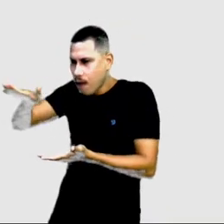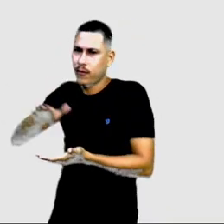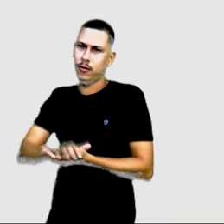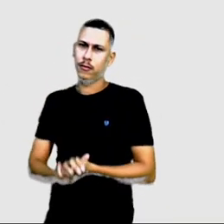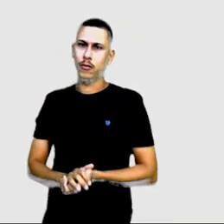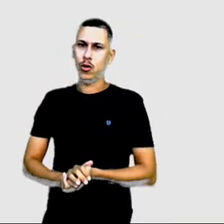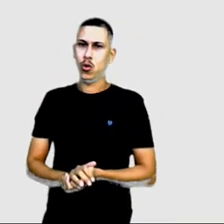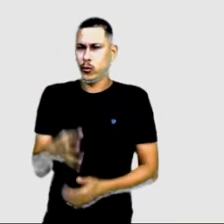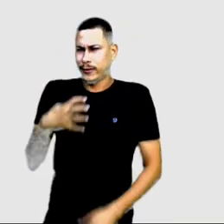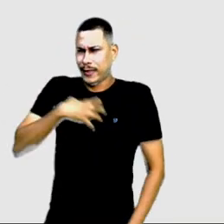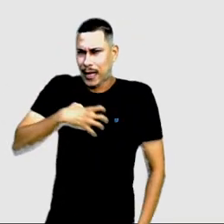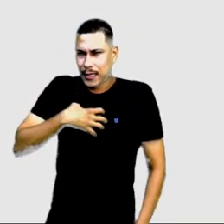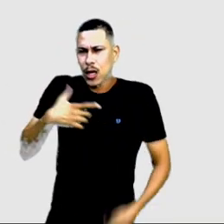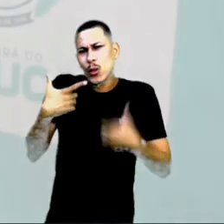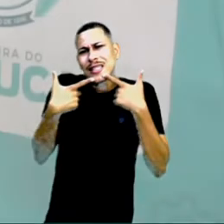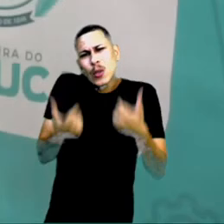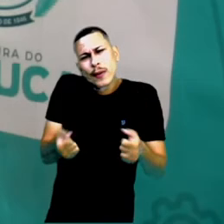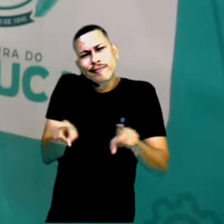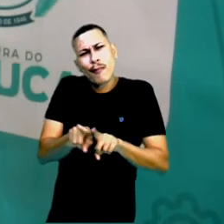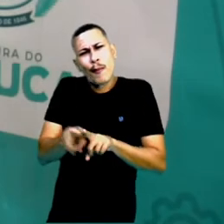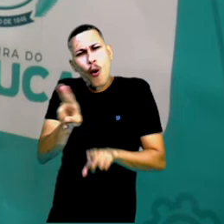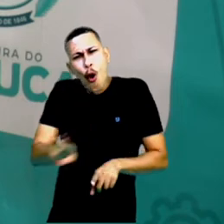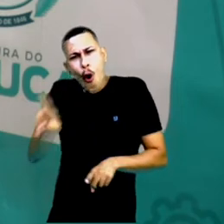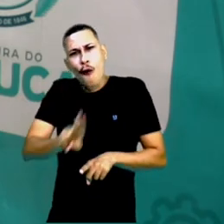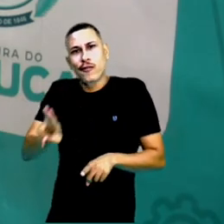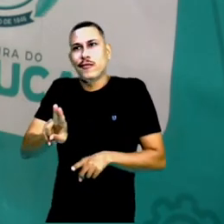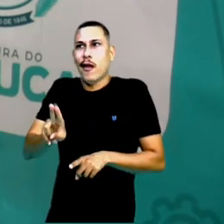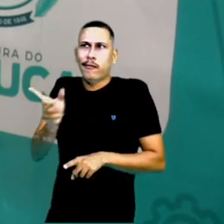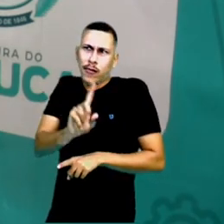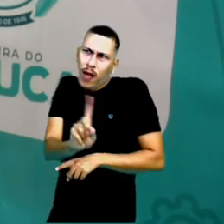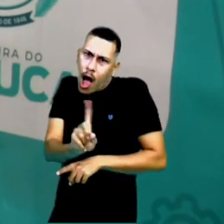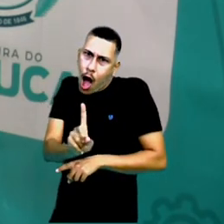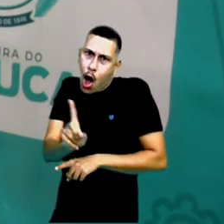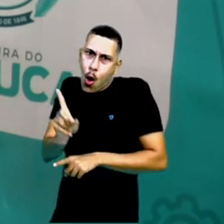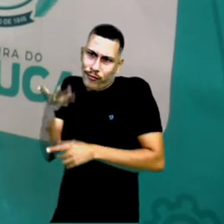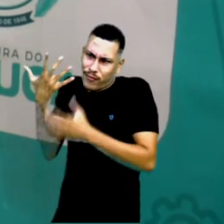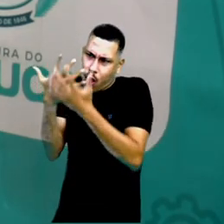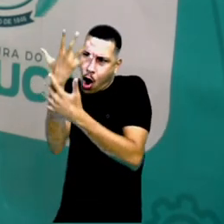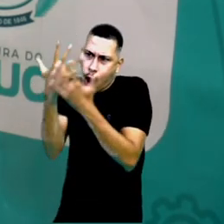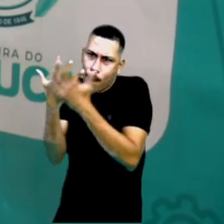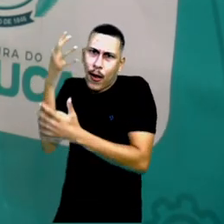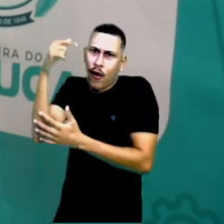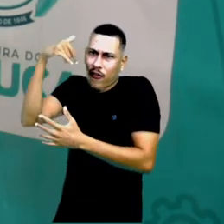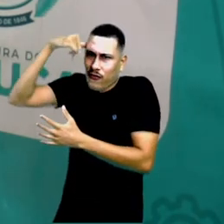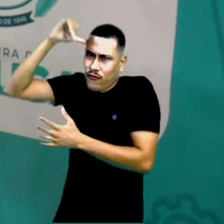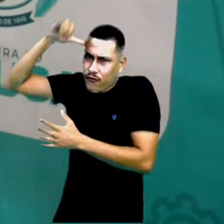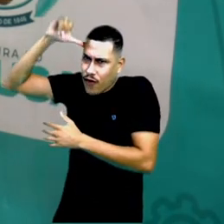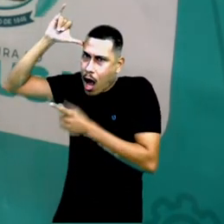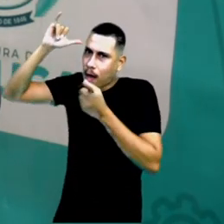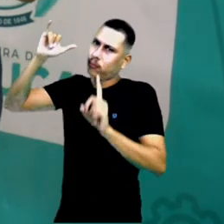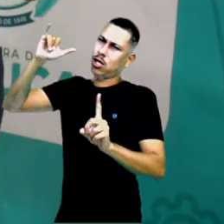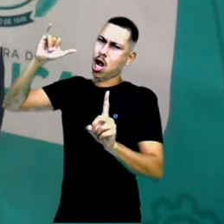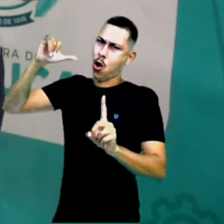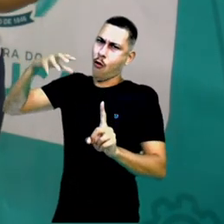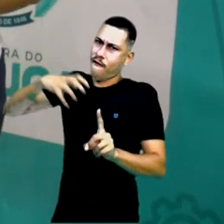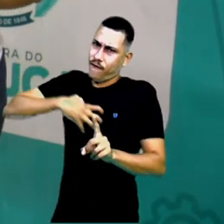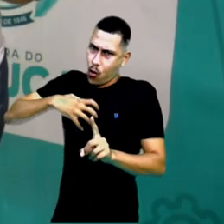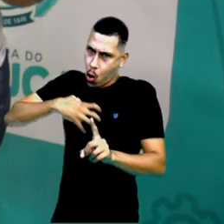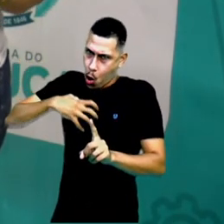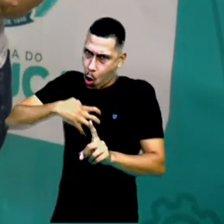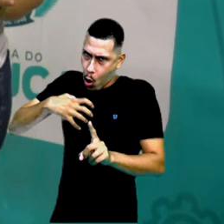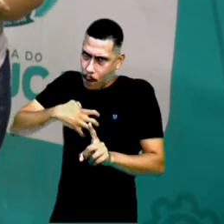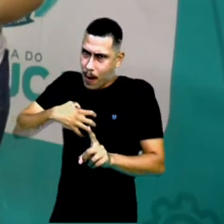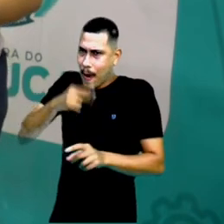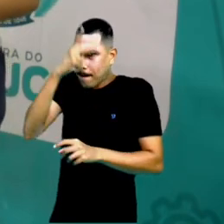da linguagem não tô utilizando aí realmente a mão da vaca né ela gente costuma dizer que um mão de vaca é aquele que gosta de